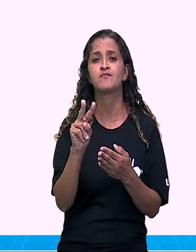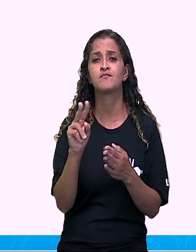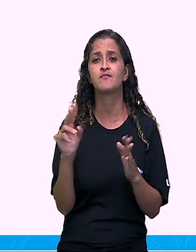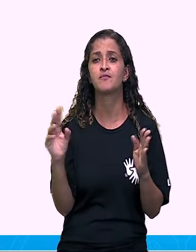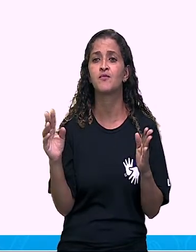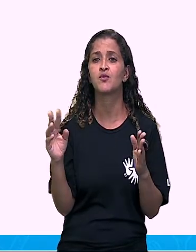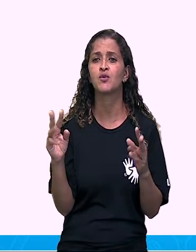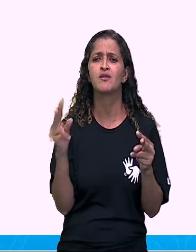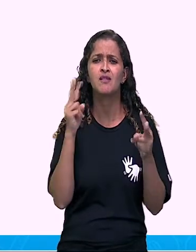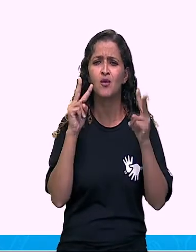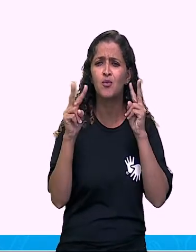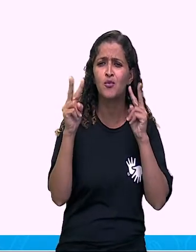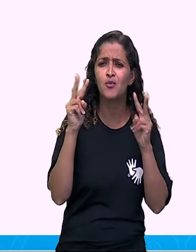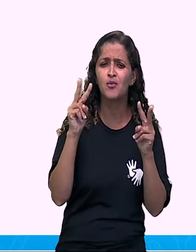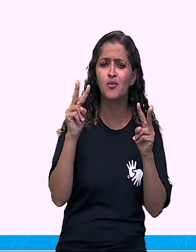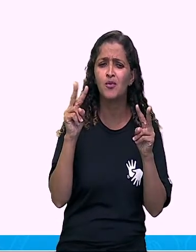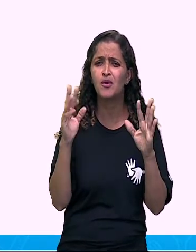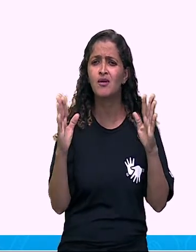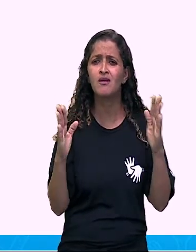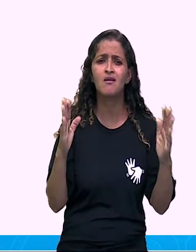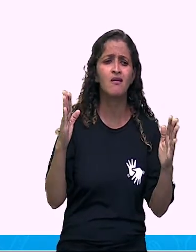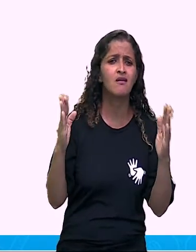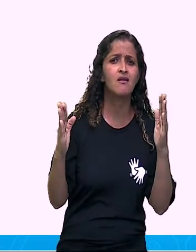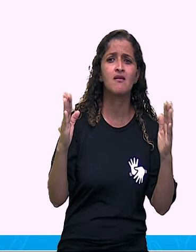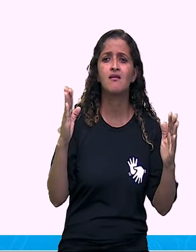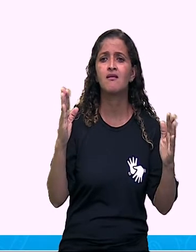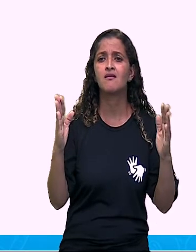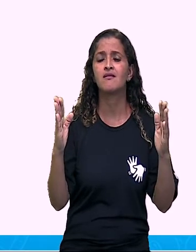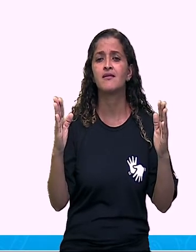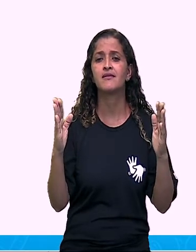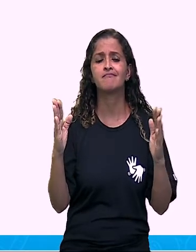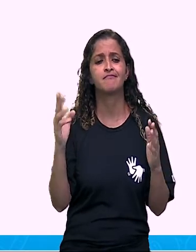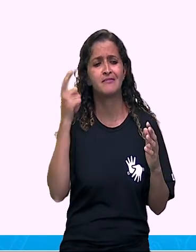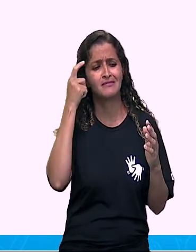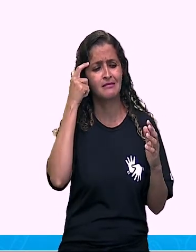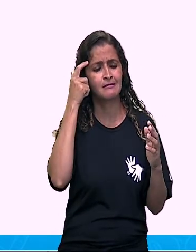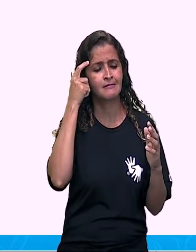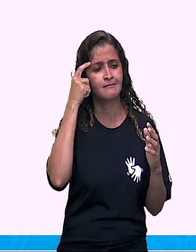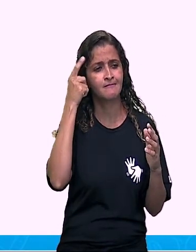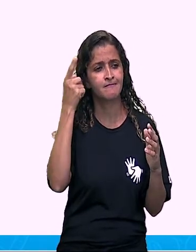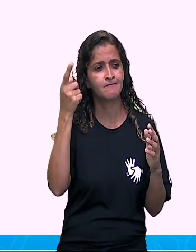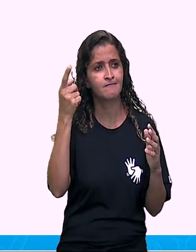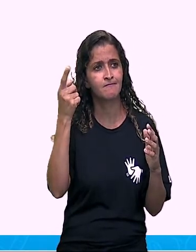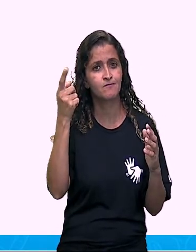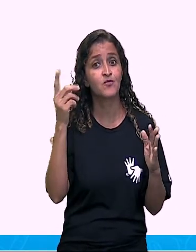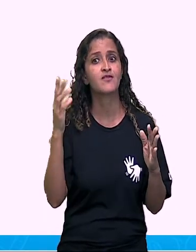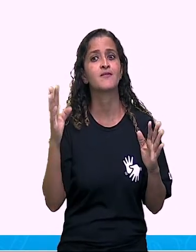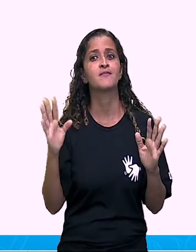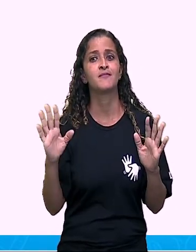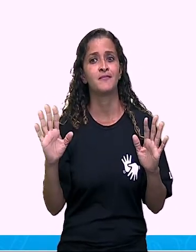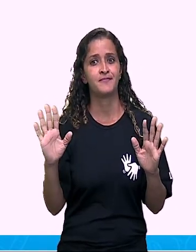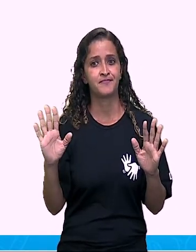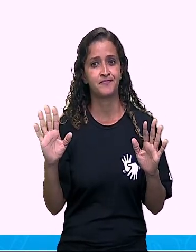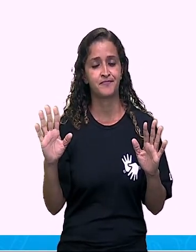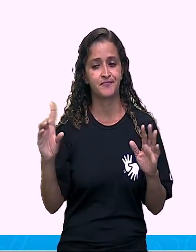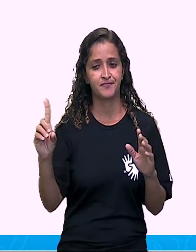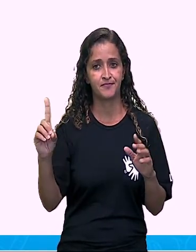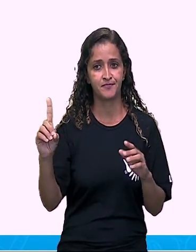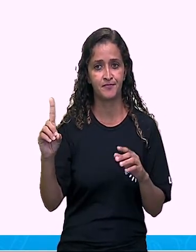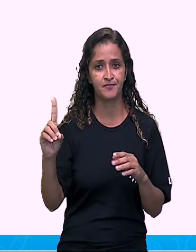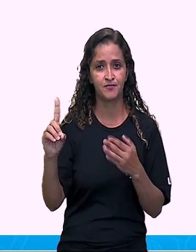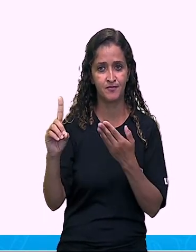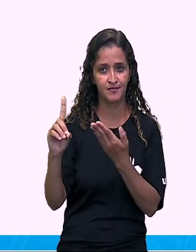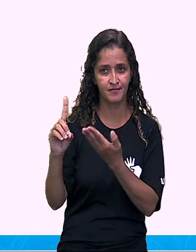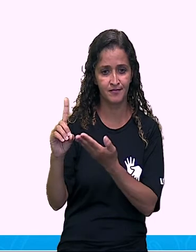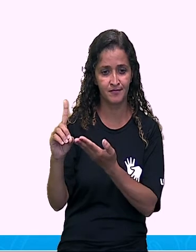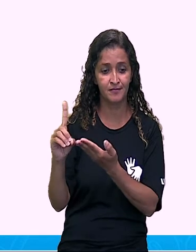começo a analisar de qual casa aí? Pensa aí. Começo a analisar a primeira